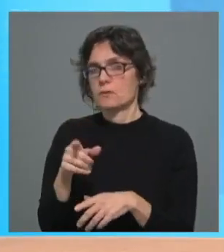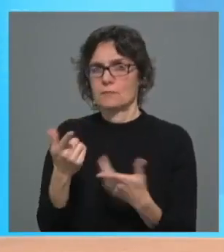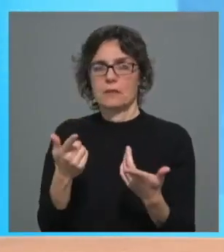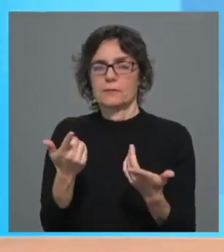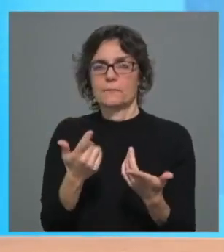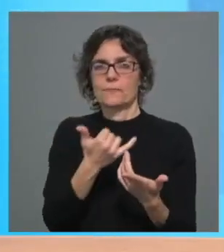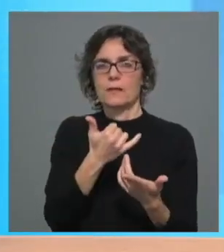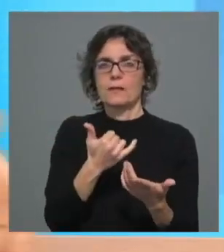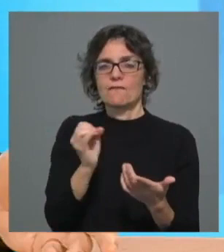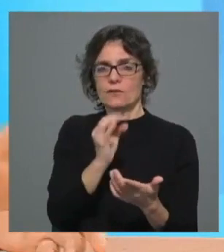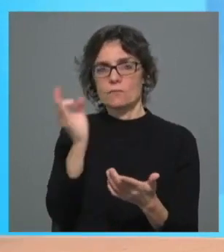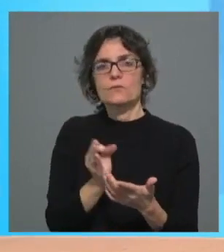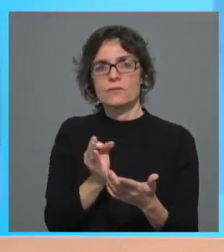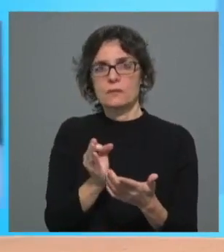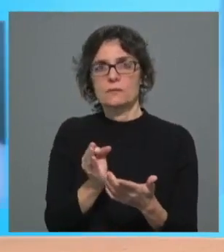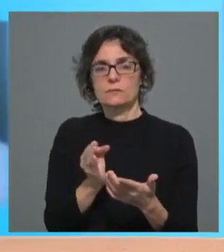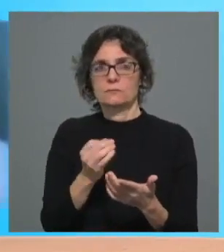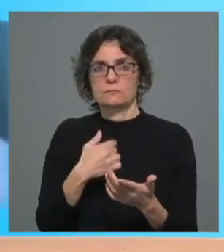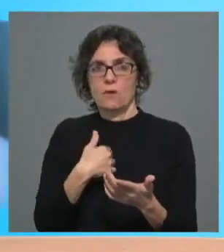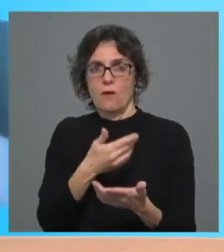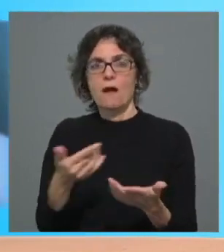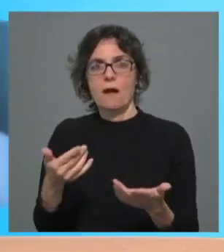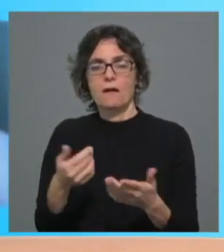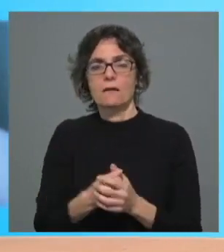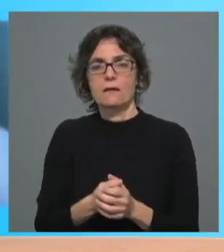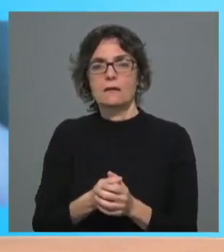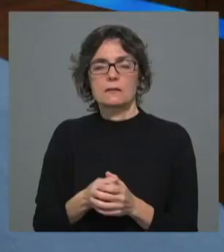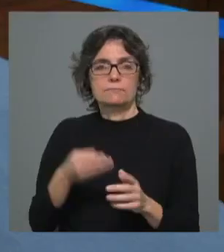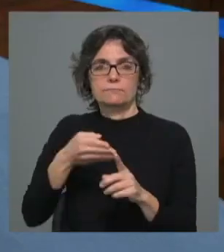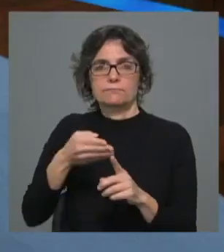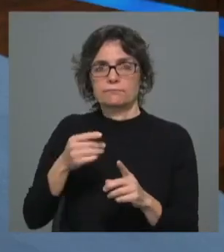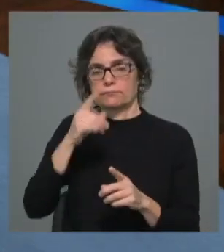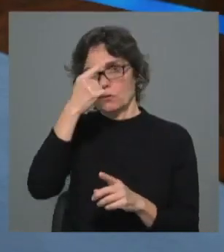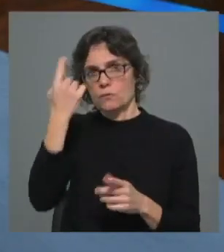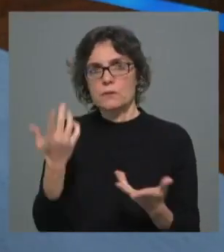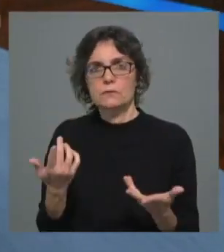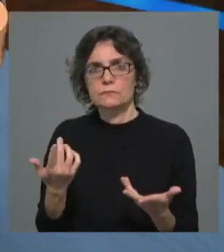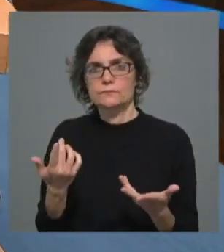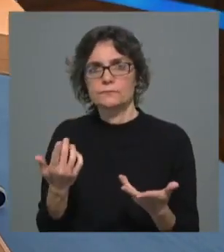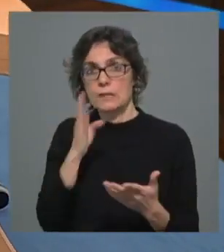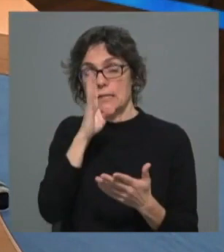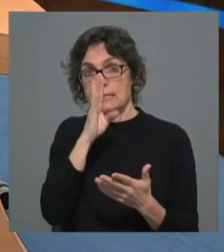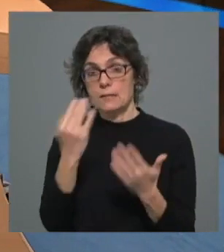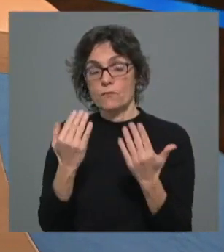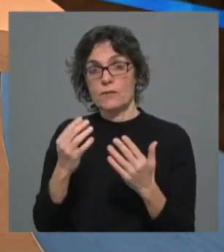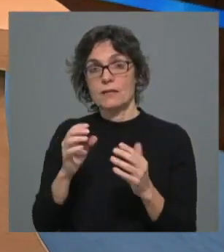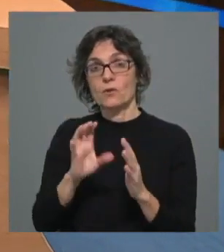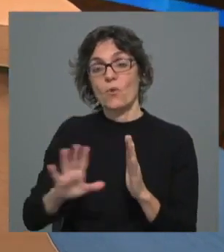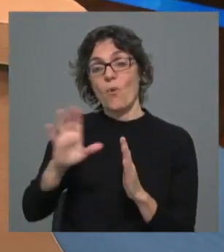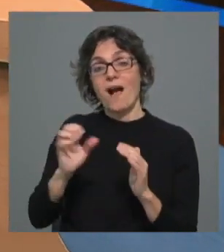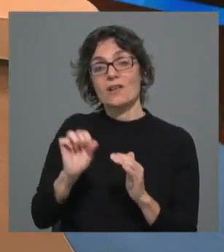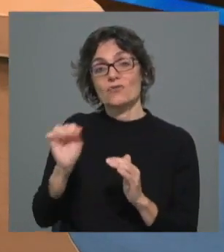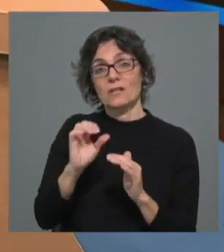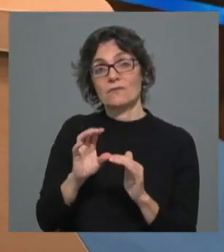igrejas em Portugal ele tem 20% daquela Paróquia vai à missa a todos é uma coisa que não é fácil de